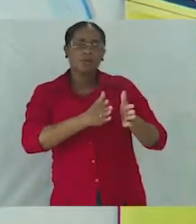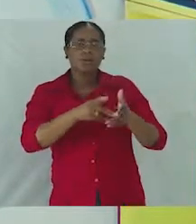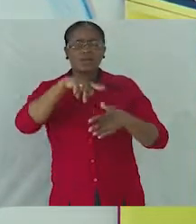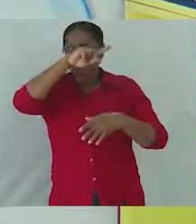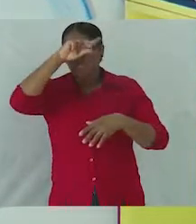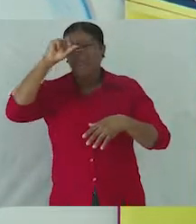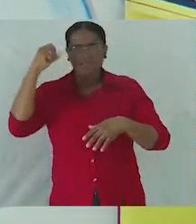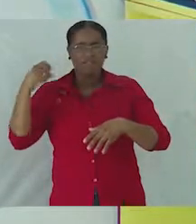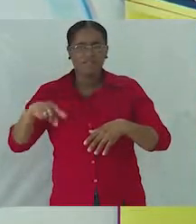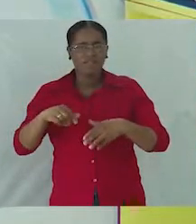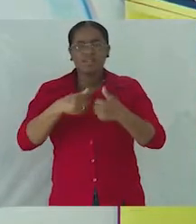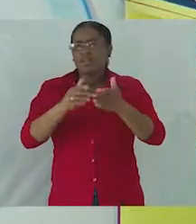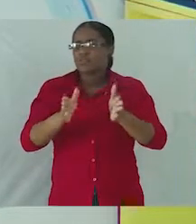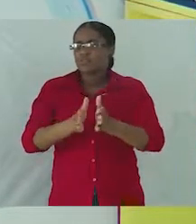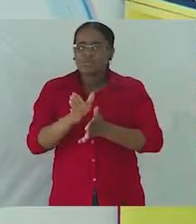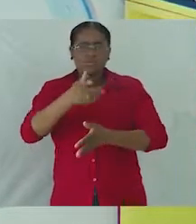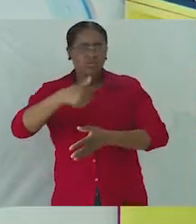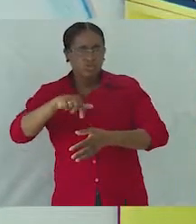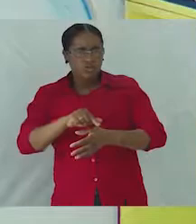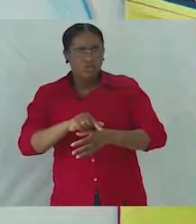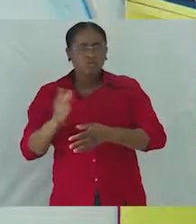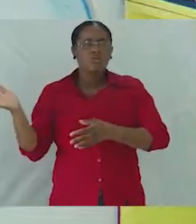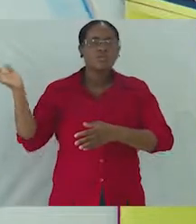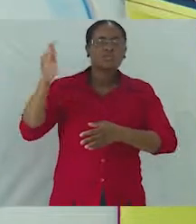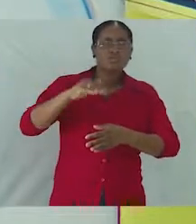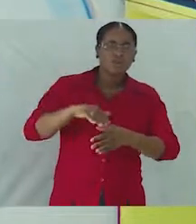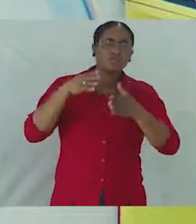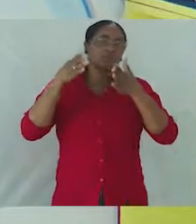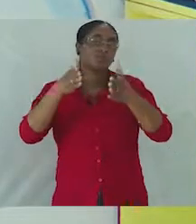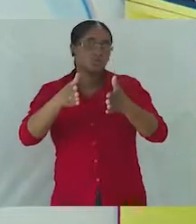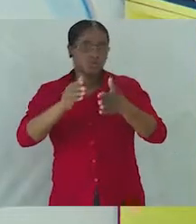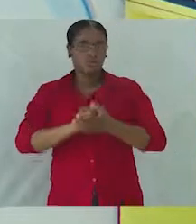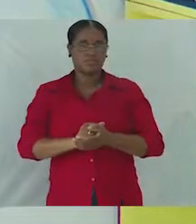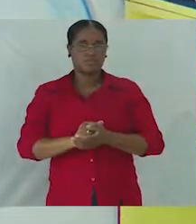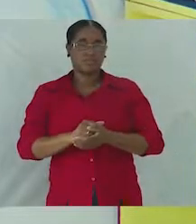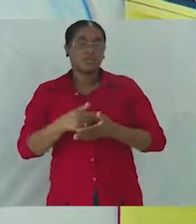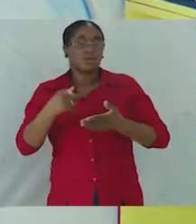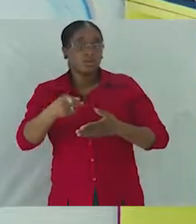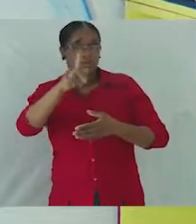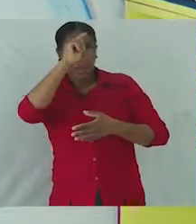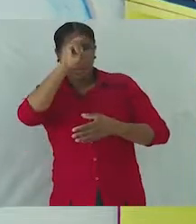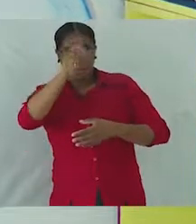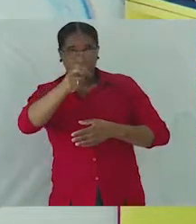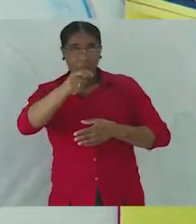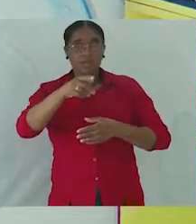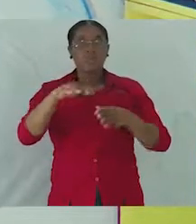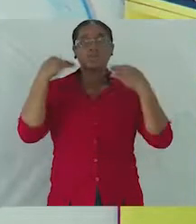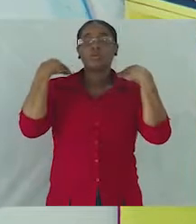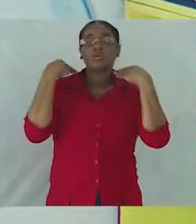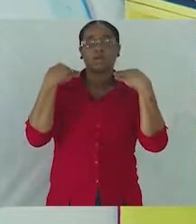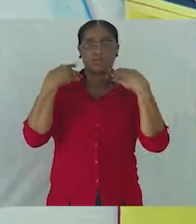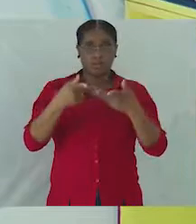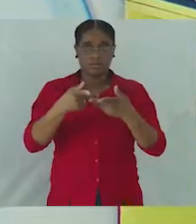difícil e todos nós somos chamados a colaborar. Por isso, respeitem as